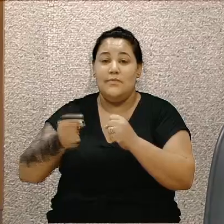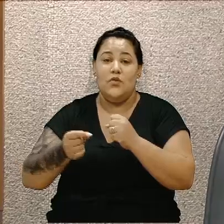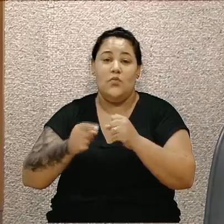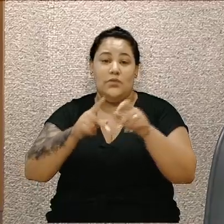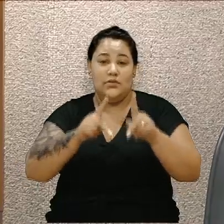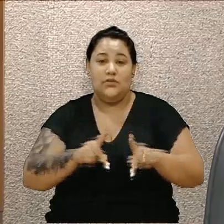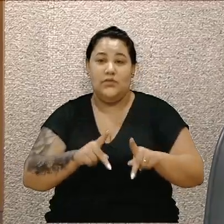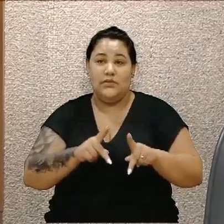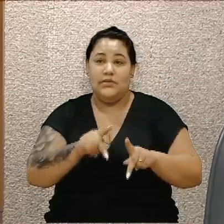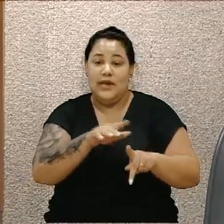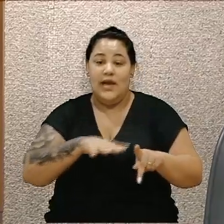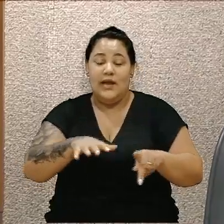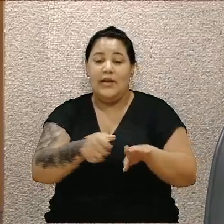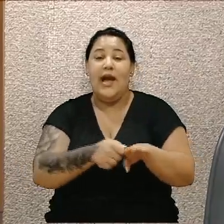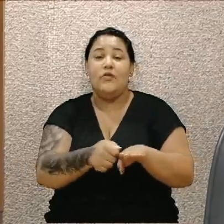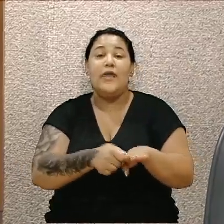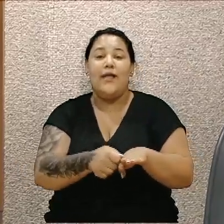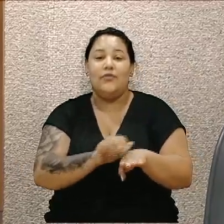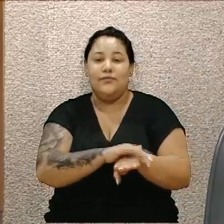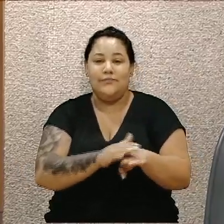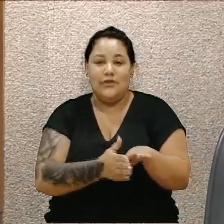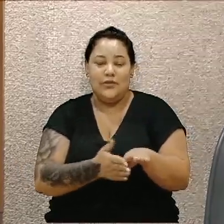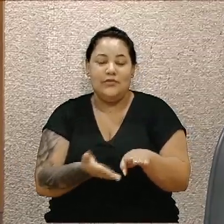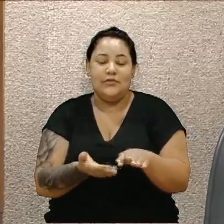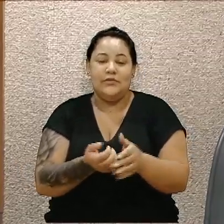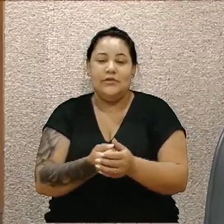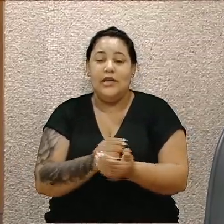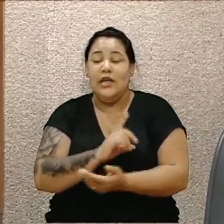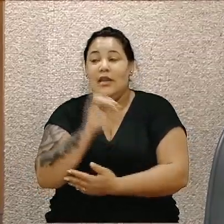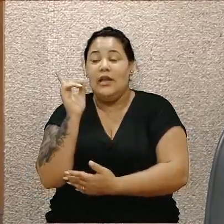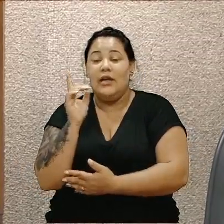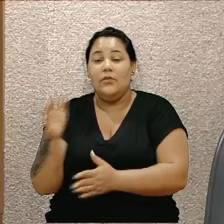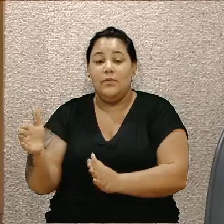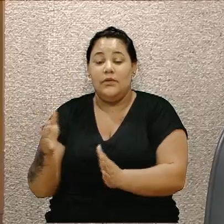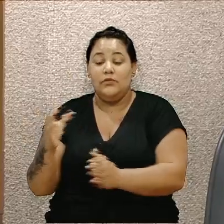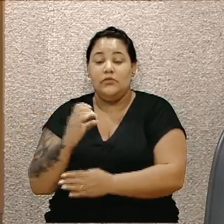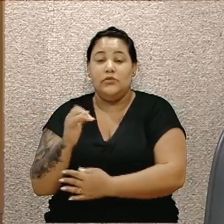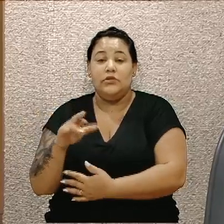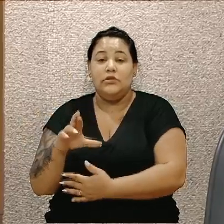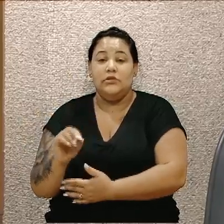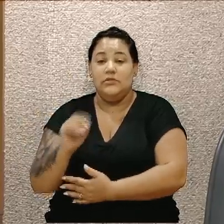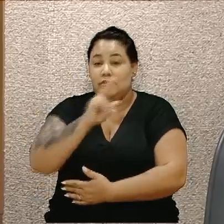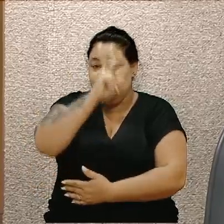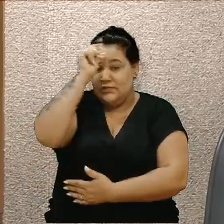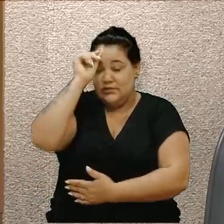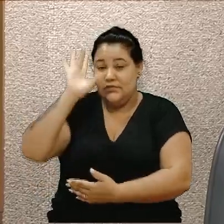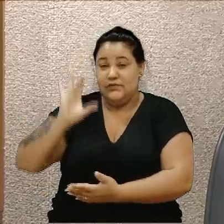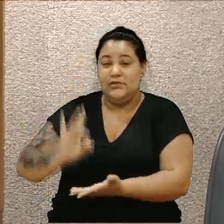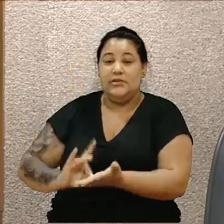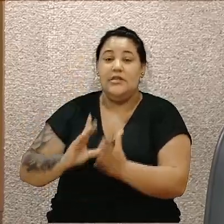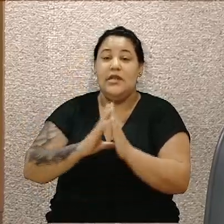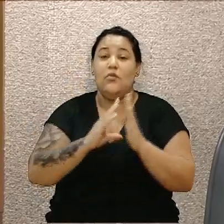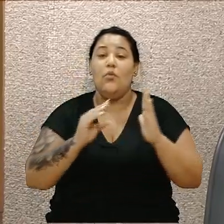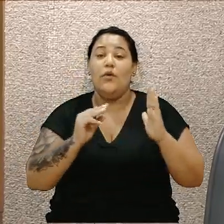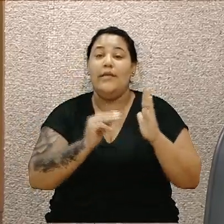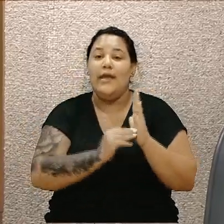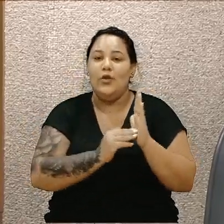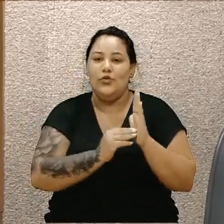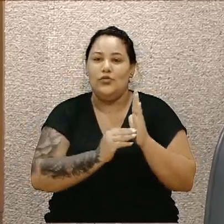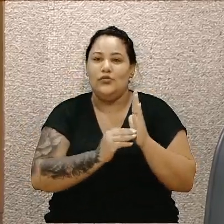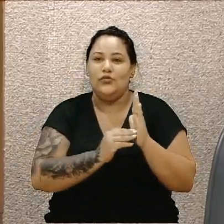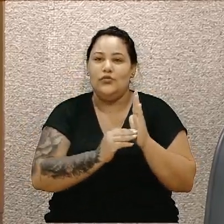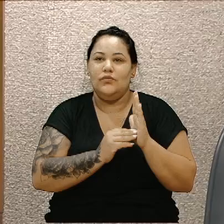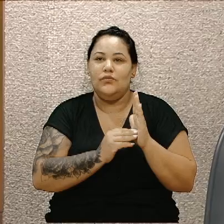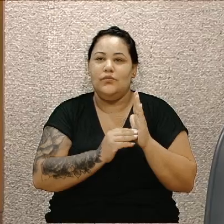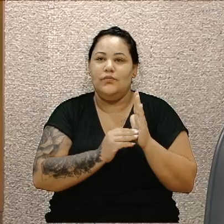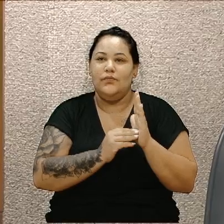calçados. E lá, a época em que o Ciro Gomes era prefeito, foi implementado lá um modelo de VLT,